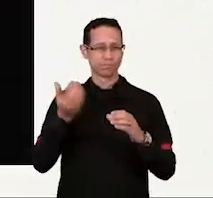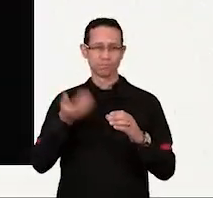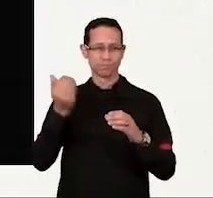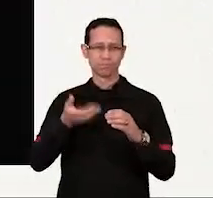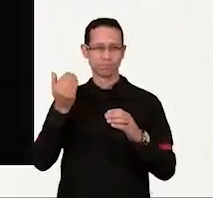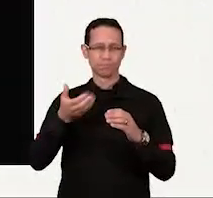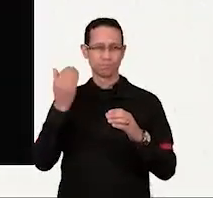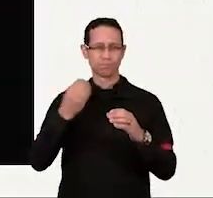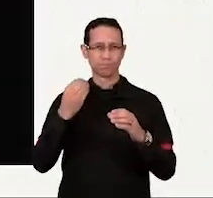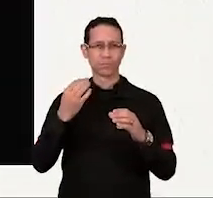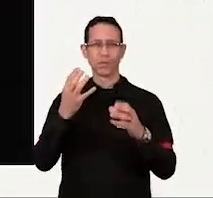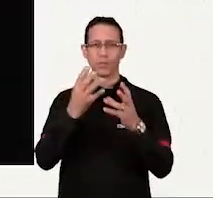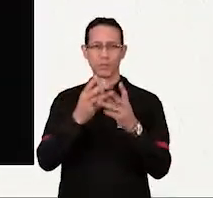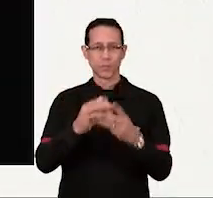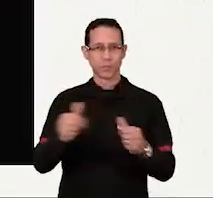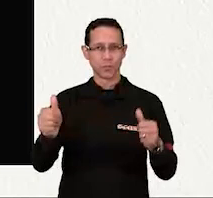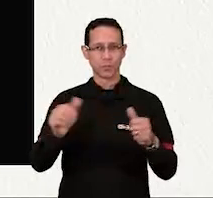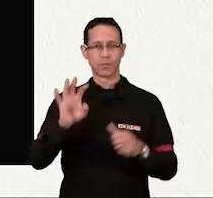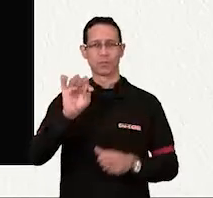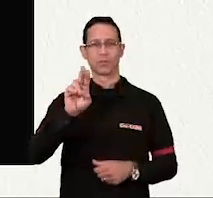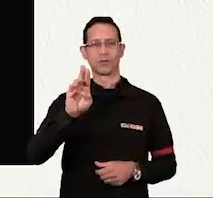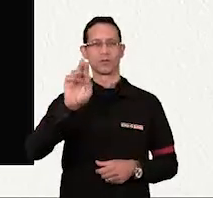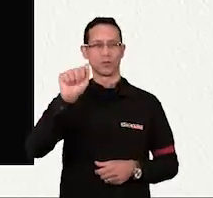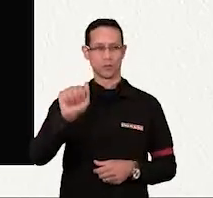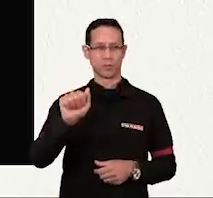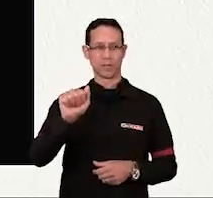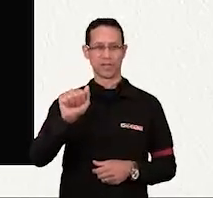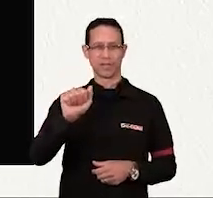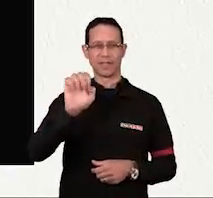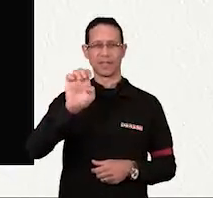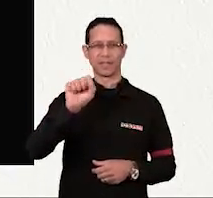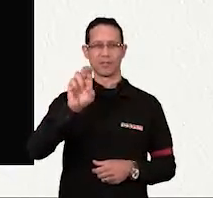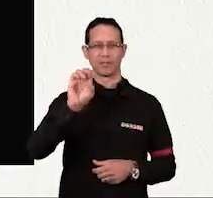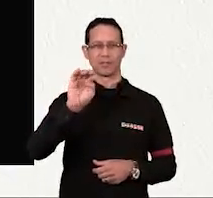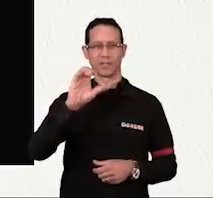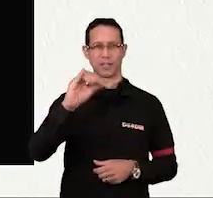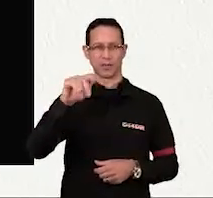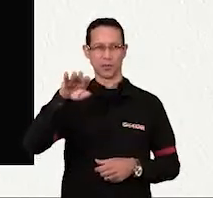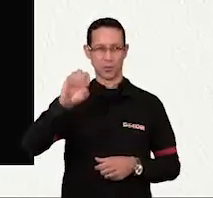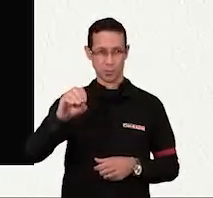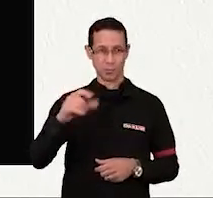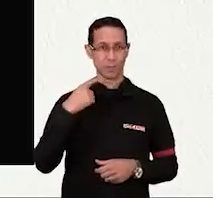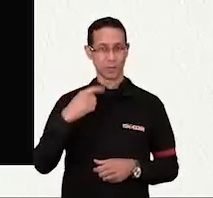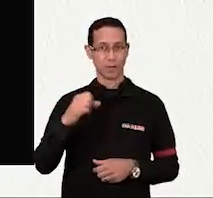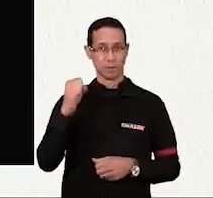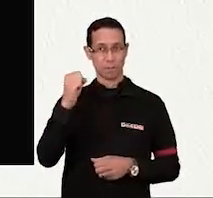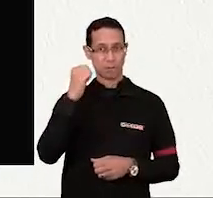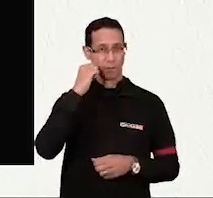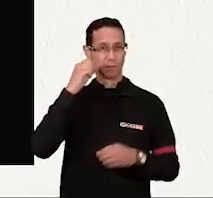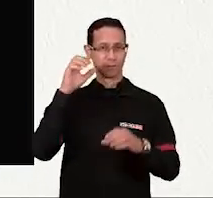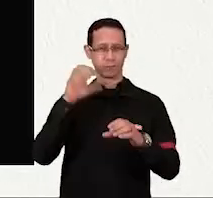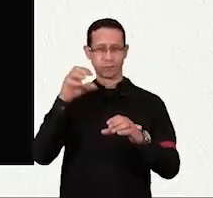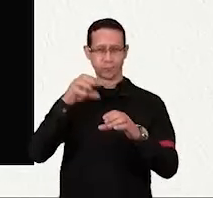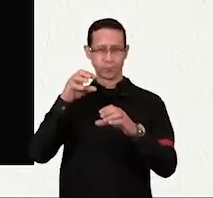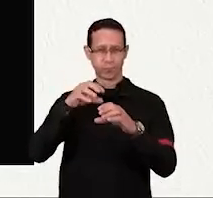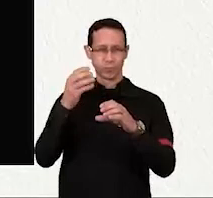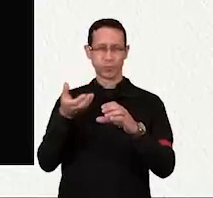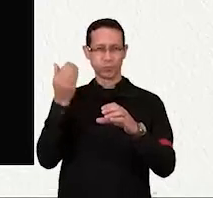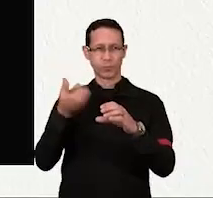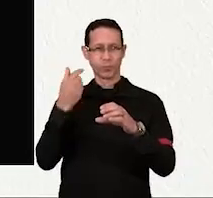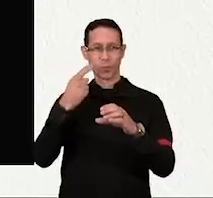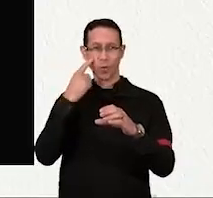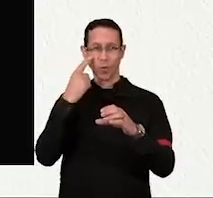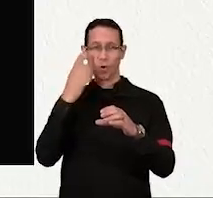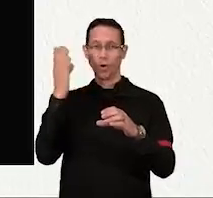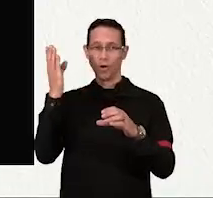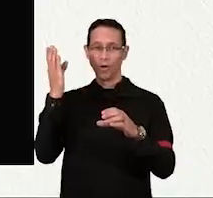a desobstrução da tuba de Eustáquio, vamos dizer assim. E aí, com pressão, lavando, olha